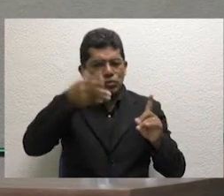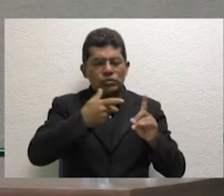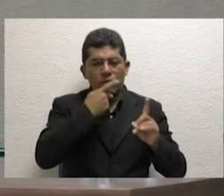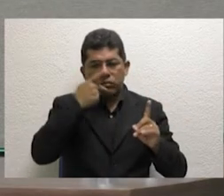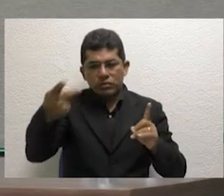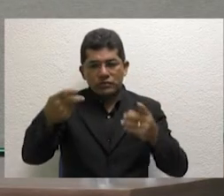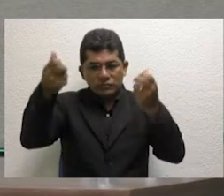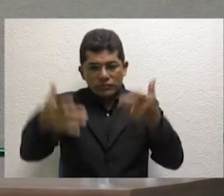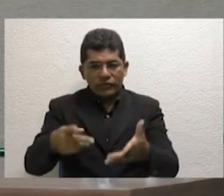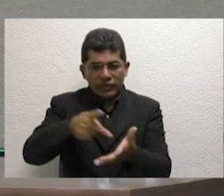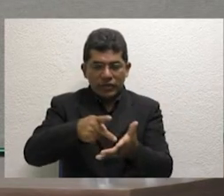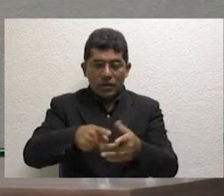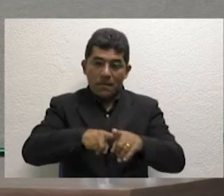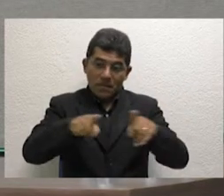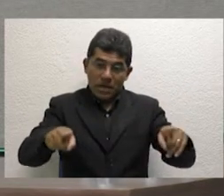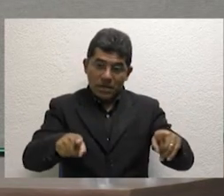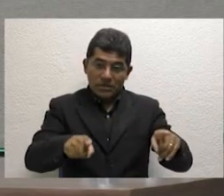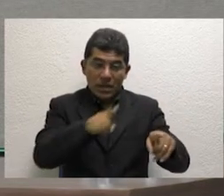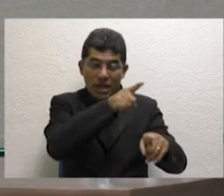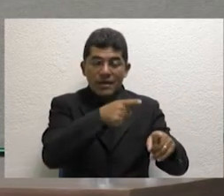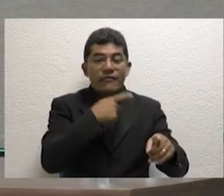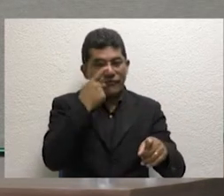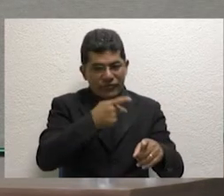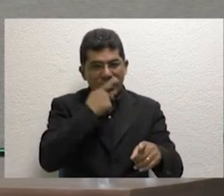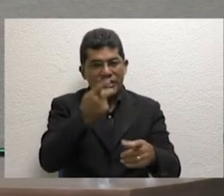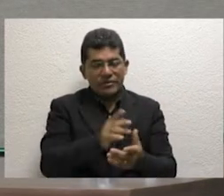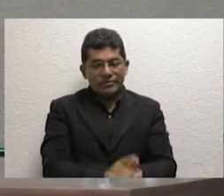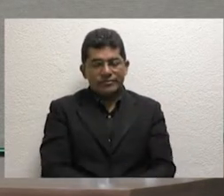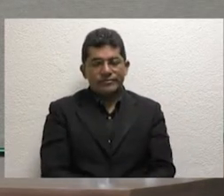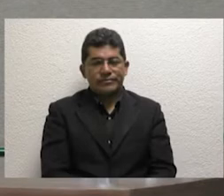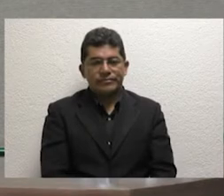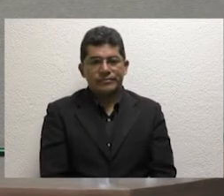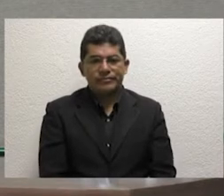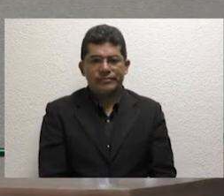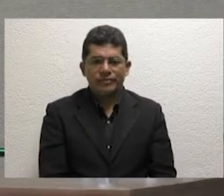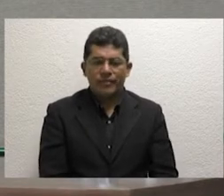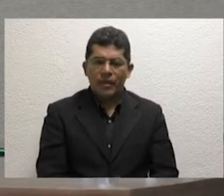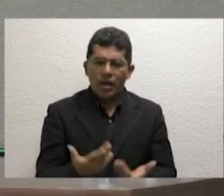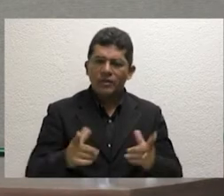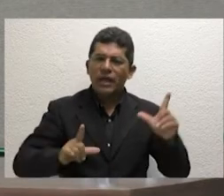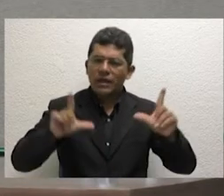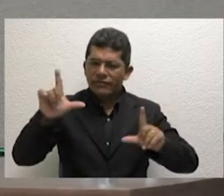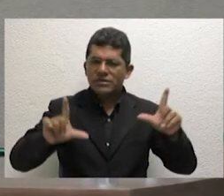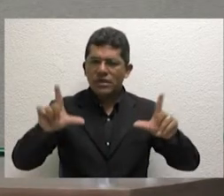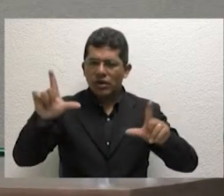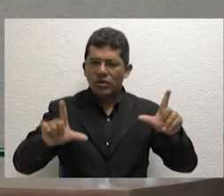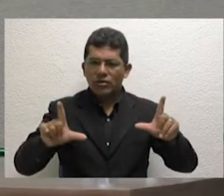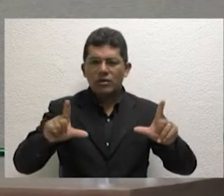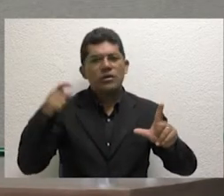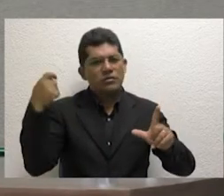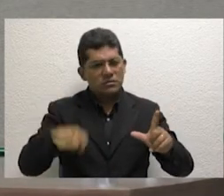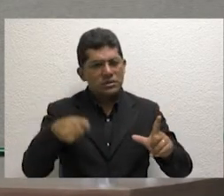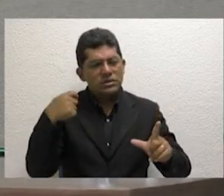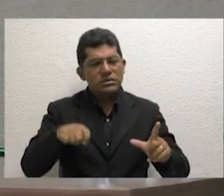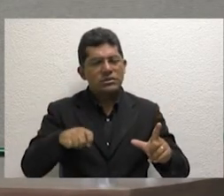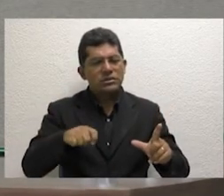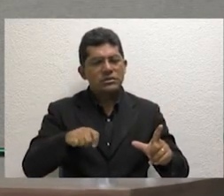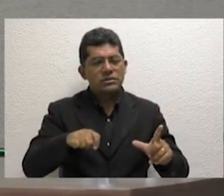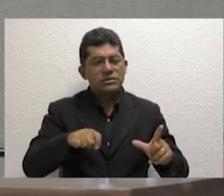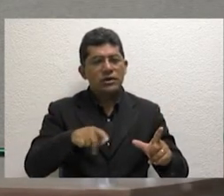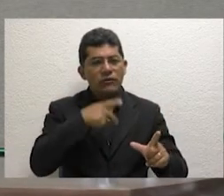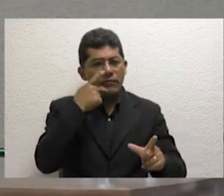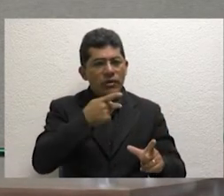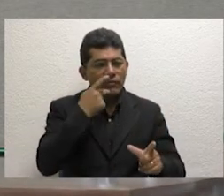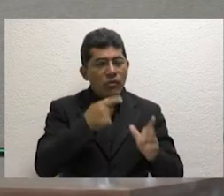Mas a verdade é que eles contam. A imprensa deve registrar o que eles